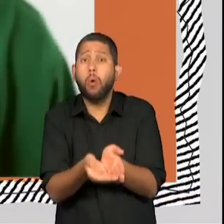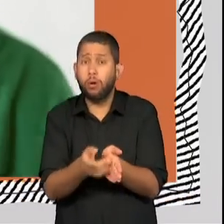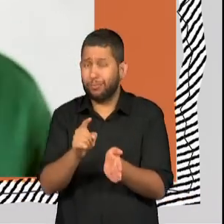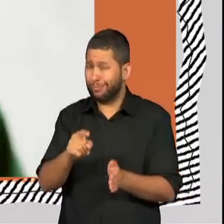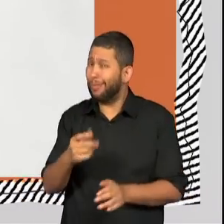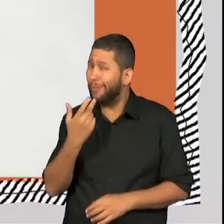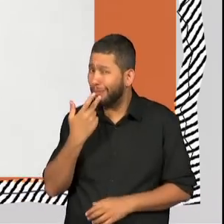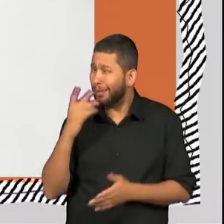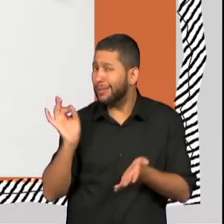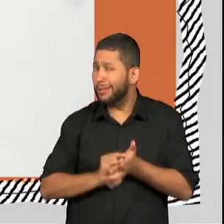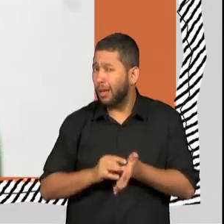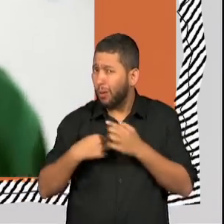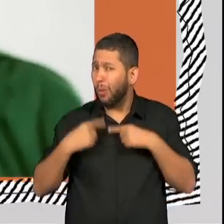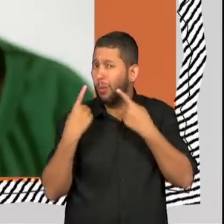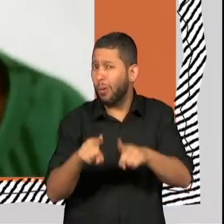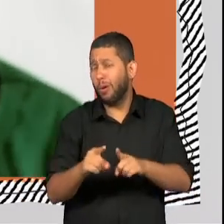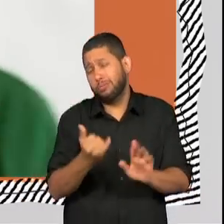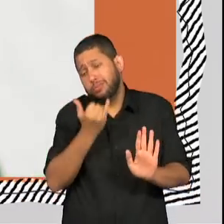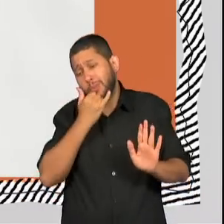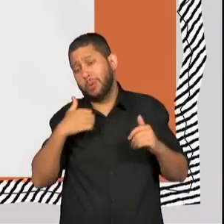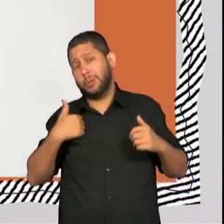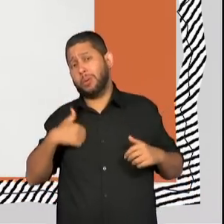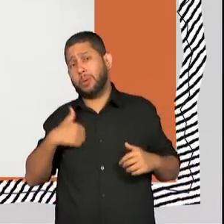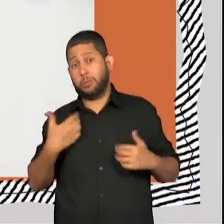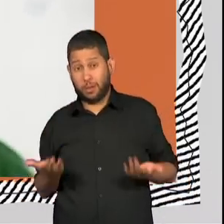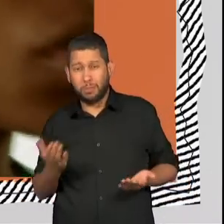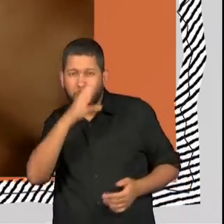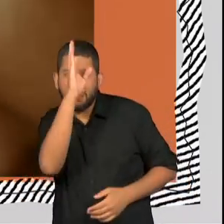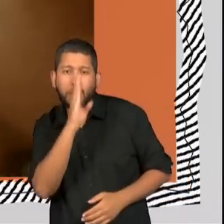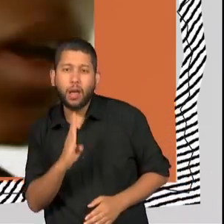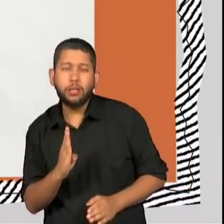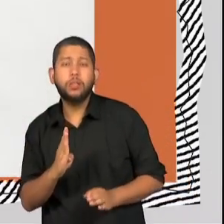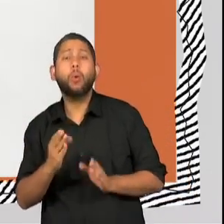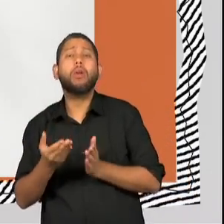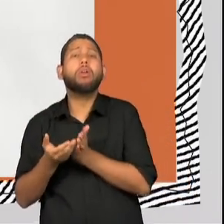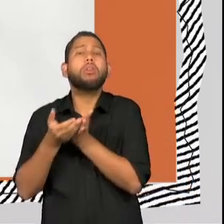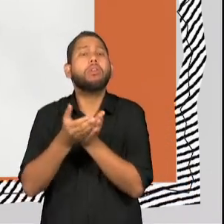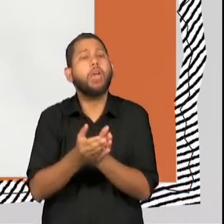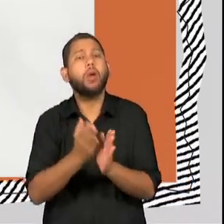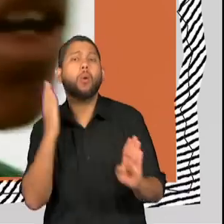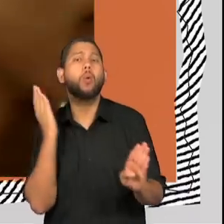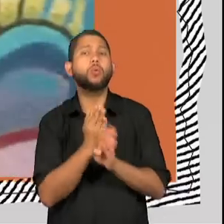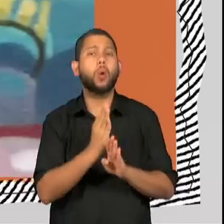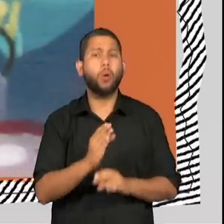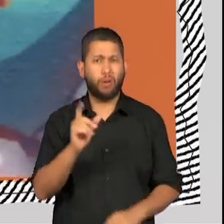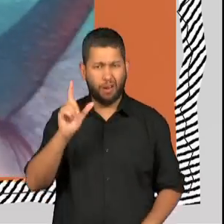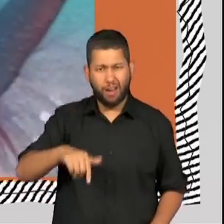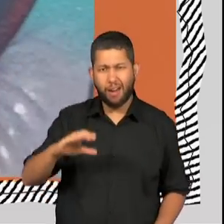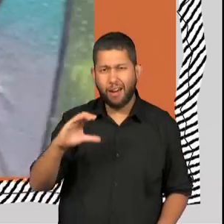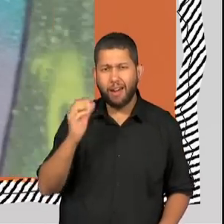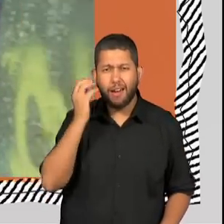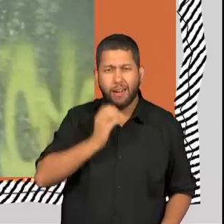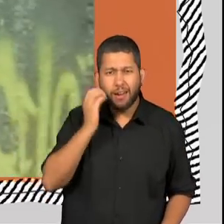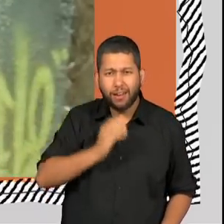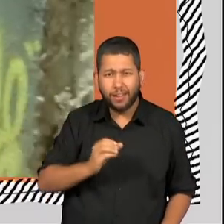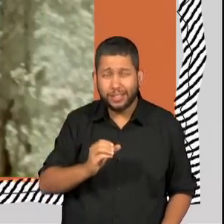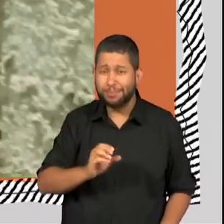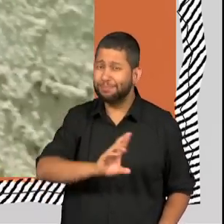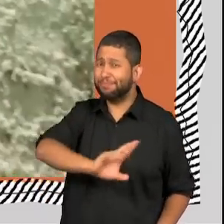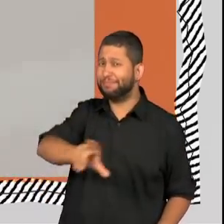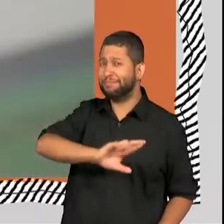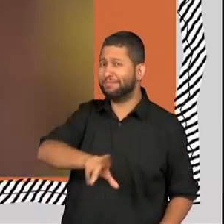ti, não me leve a mal. Quem descobriu o Brasil, não foi Cabral. Quem descobriu o